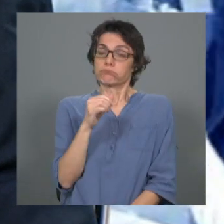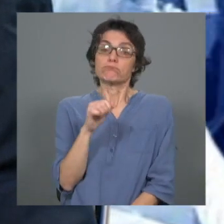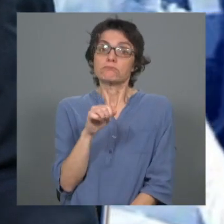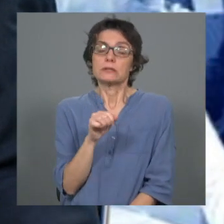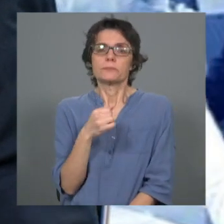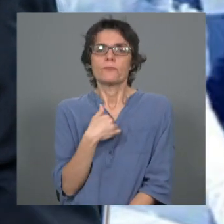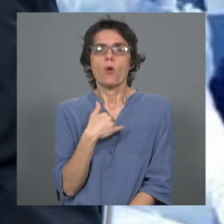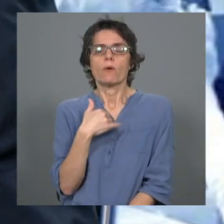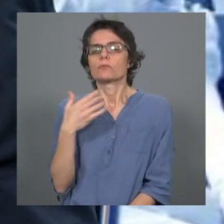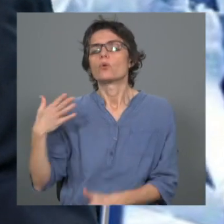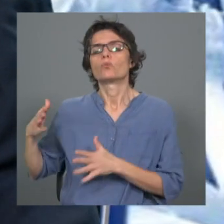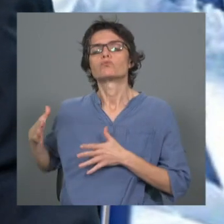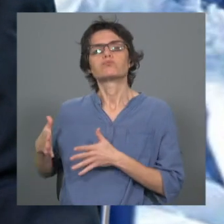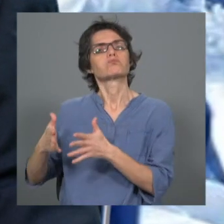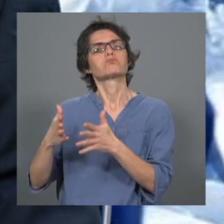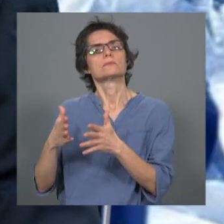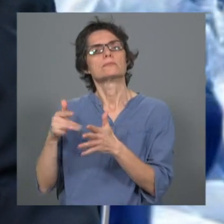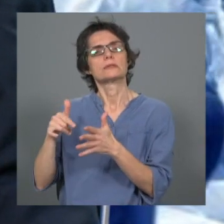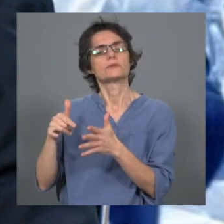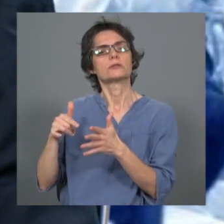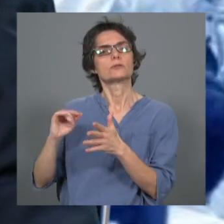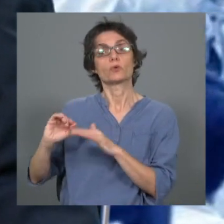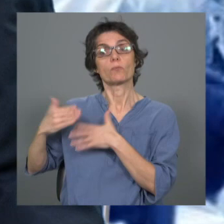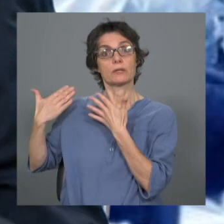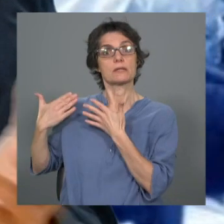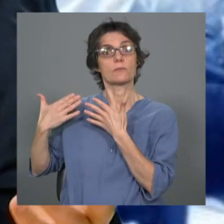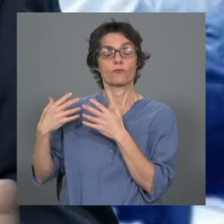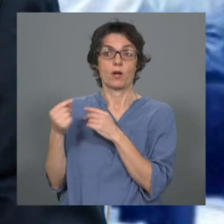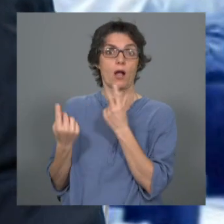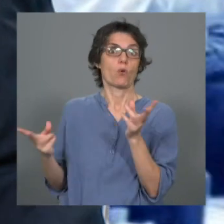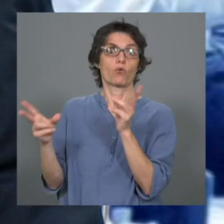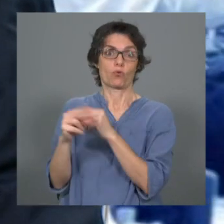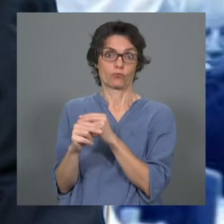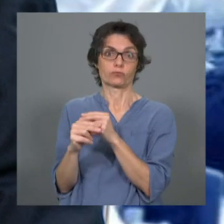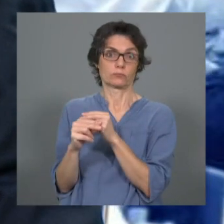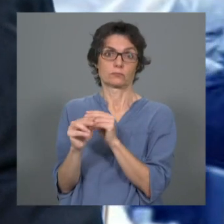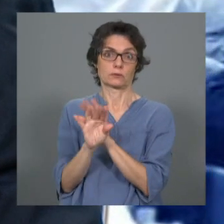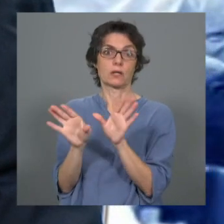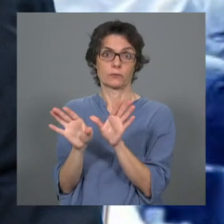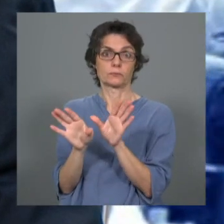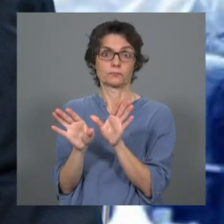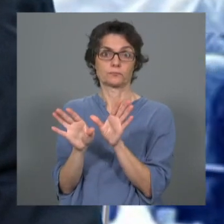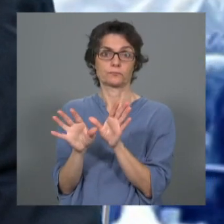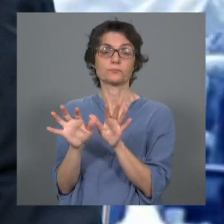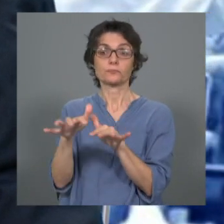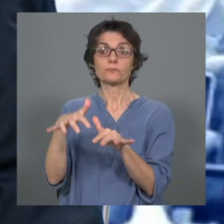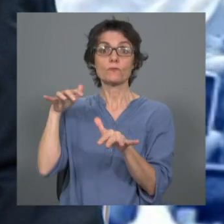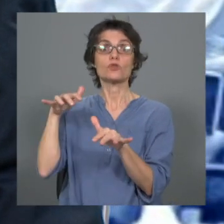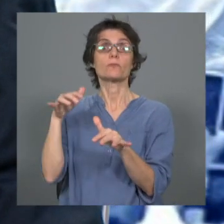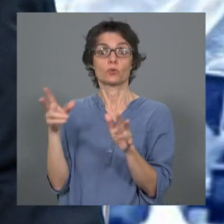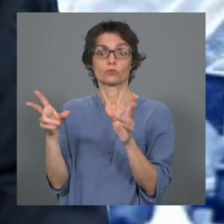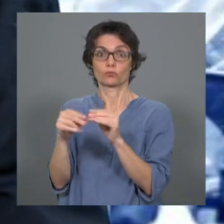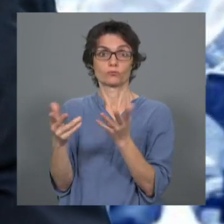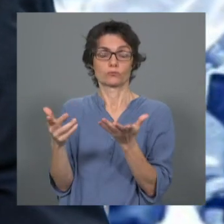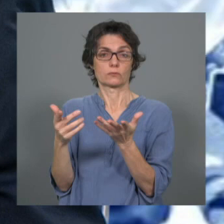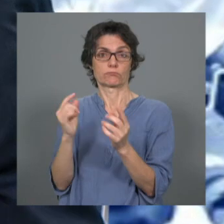grande vantagem. Para já o Sínodo, como dizia, foi uma novidade, não é? Aliás, o último em Lisboa tinha sido já há muito tempo, há mais de 300 anos, e por